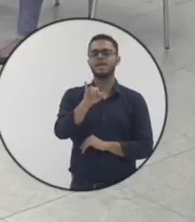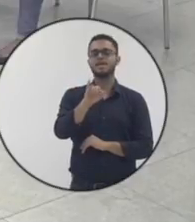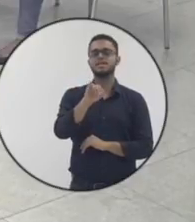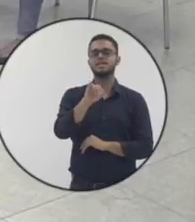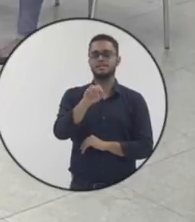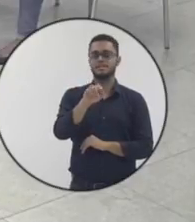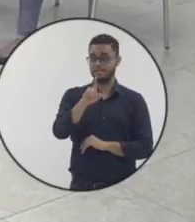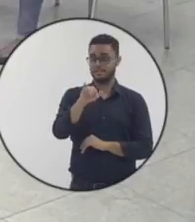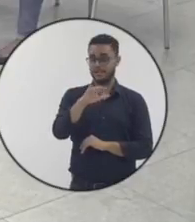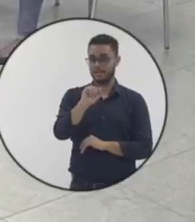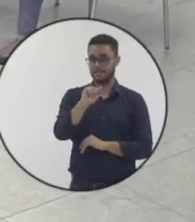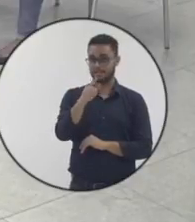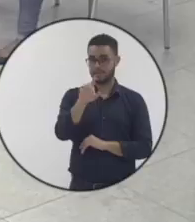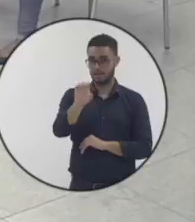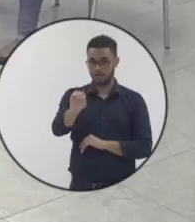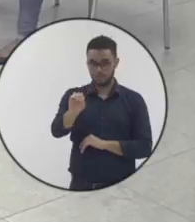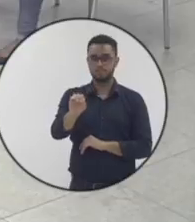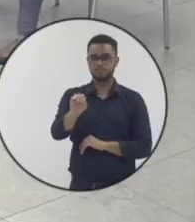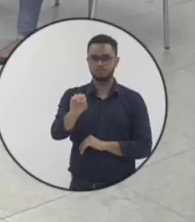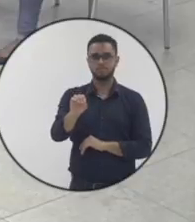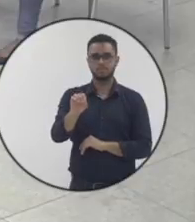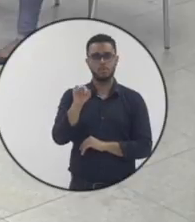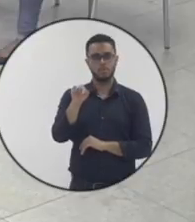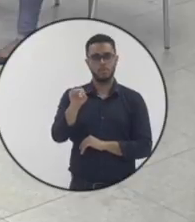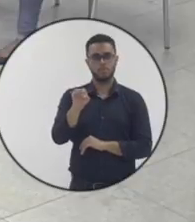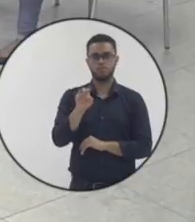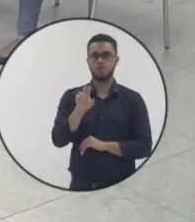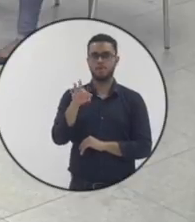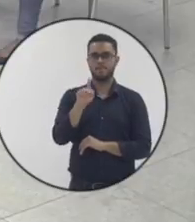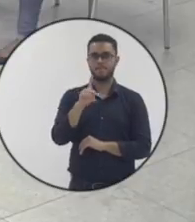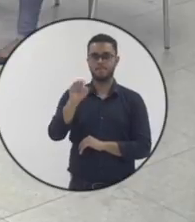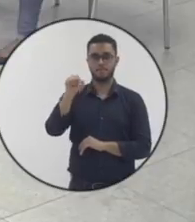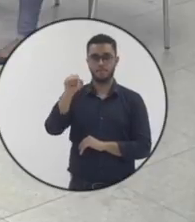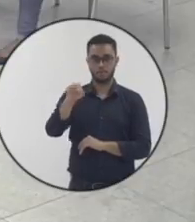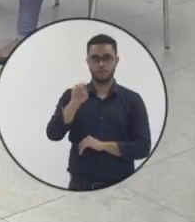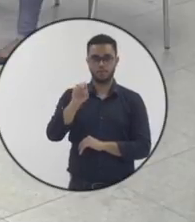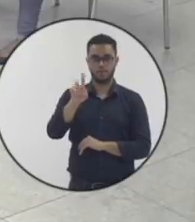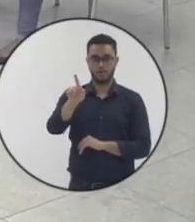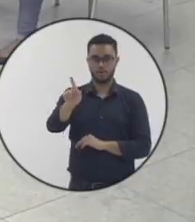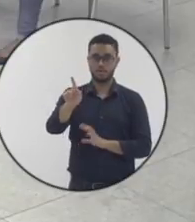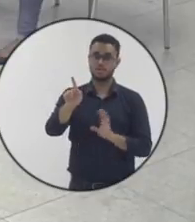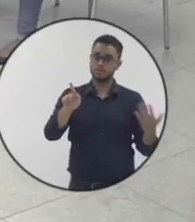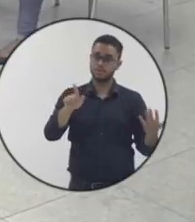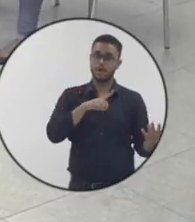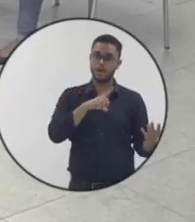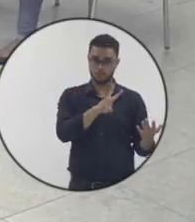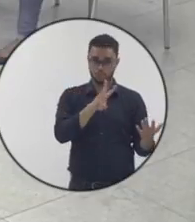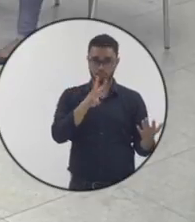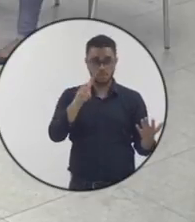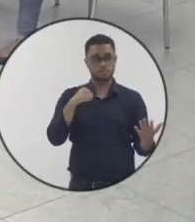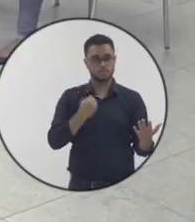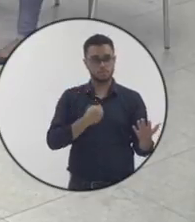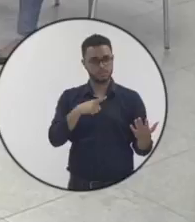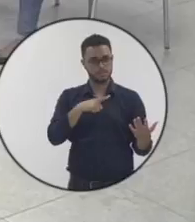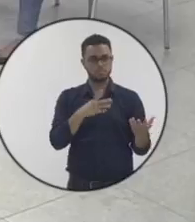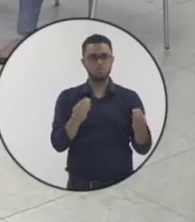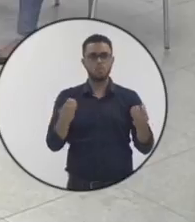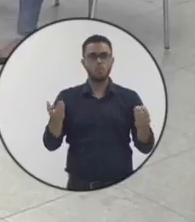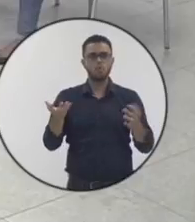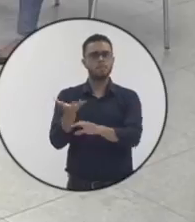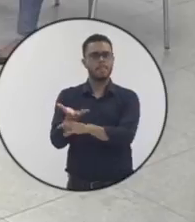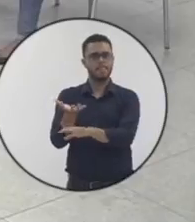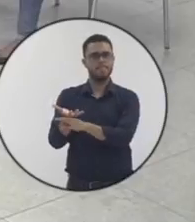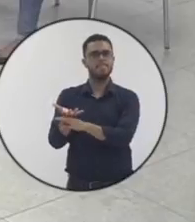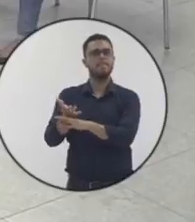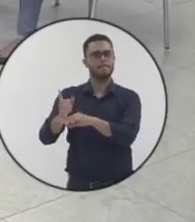cfp.org.br. Esse é o espaço no nosso site em que nós trazemos uma série de materiais que ajudam não somente os profissionais de